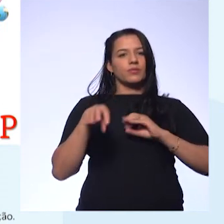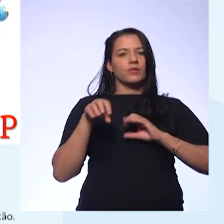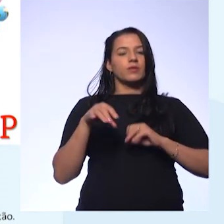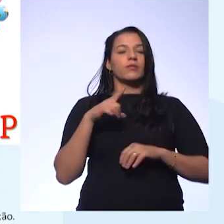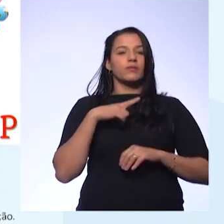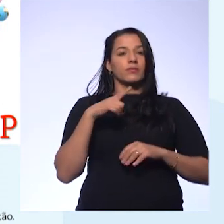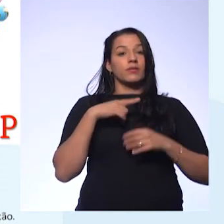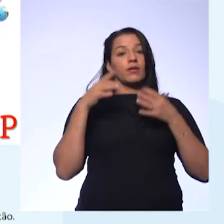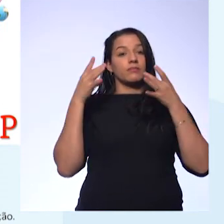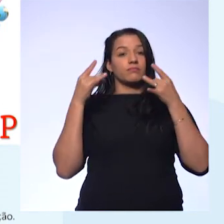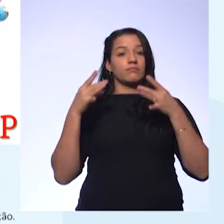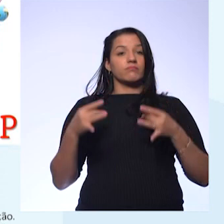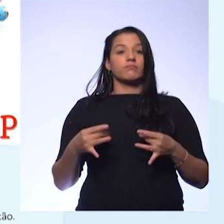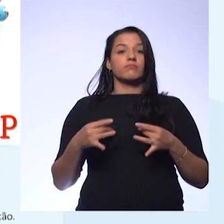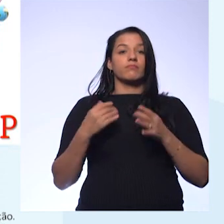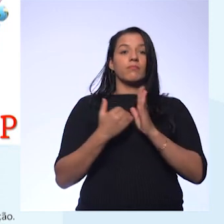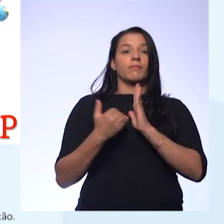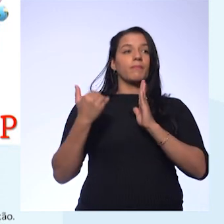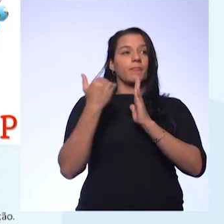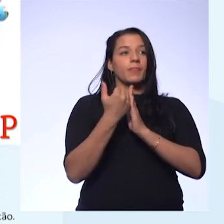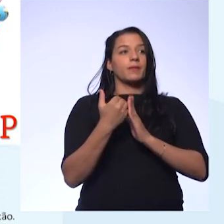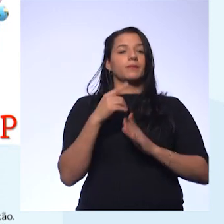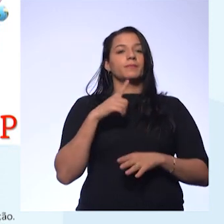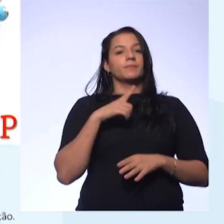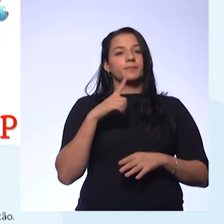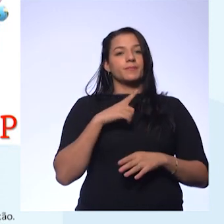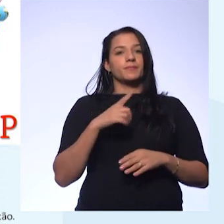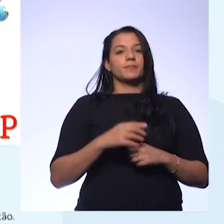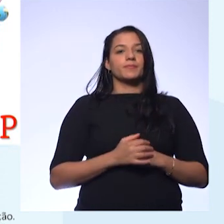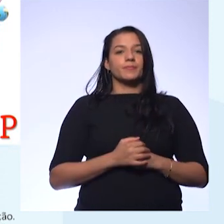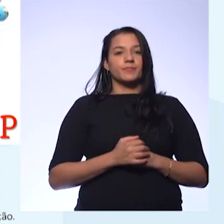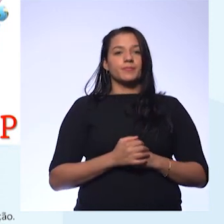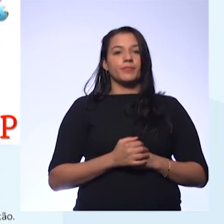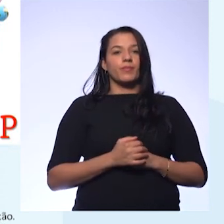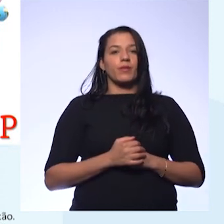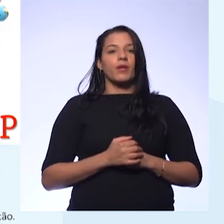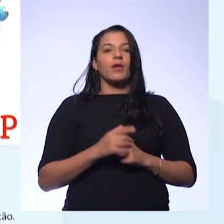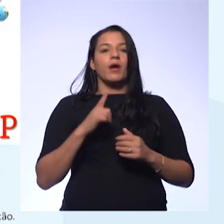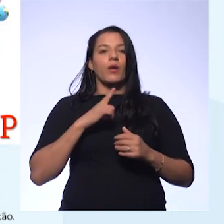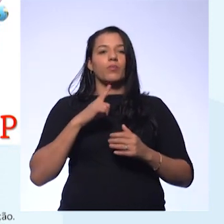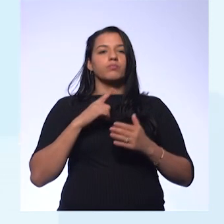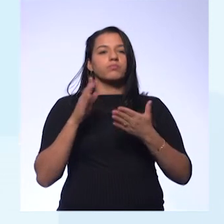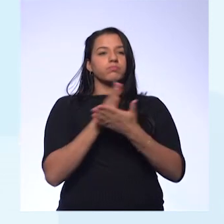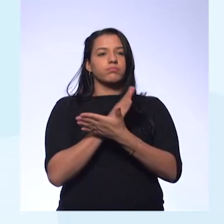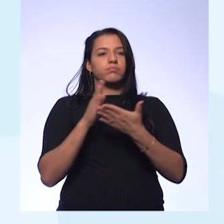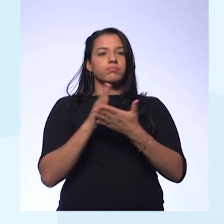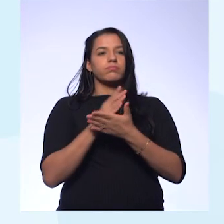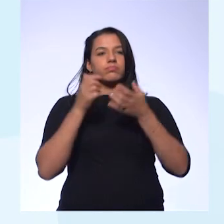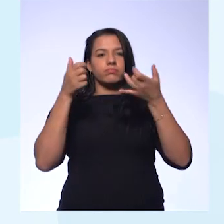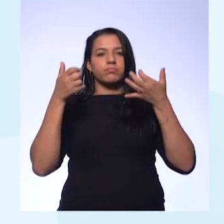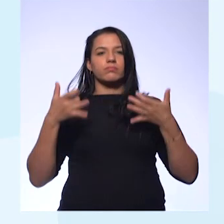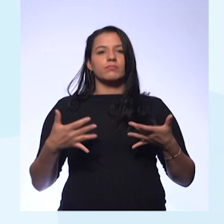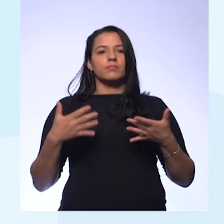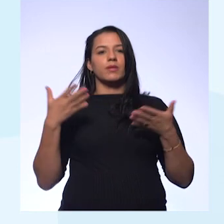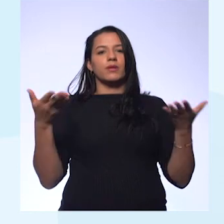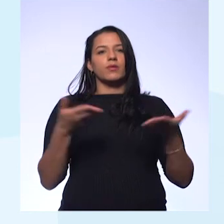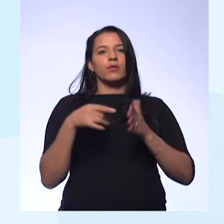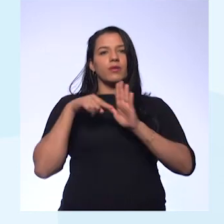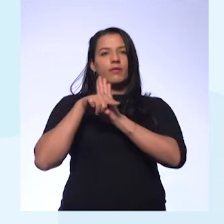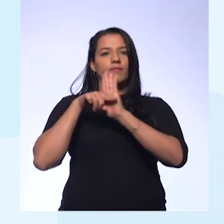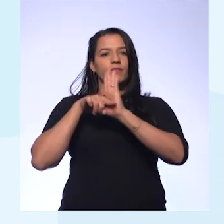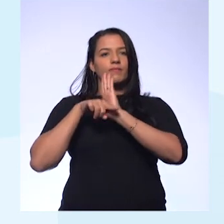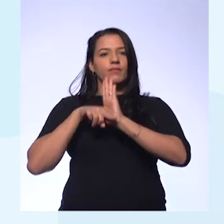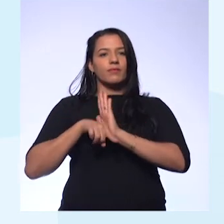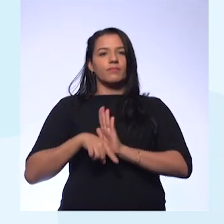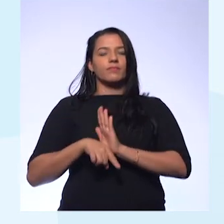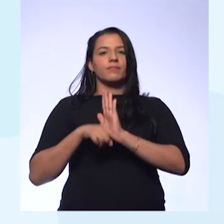detalhes sobre essa 7ª edição da Feira de Ciências, né? Sobre iniciação científica. E, claro, avaliem